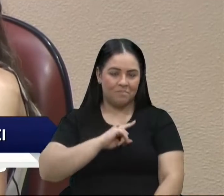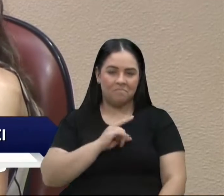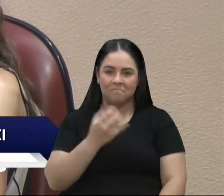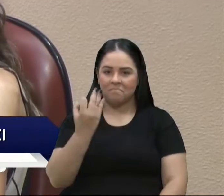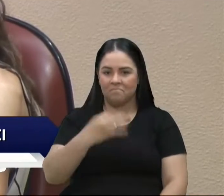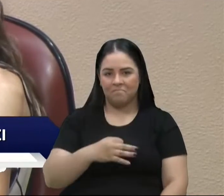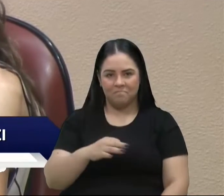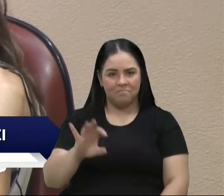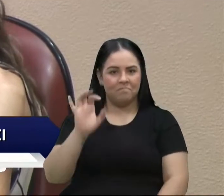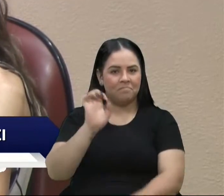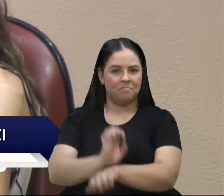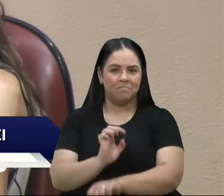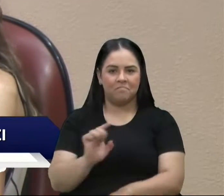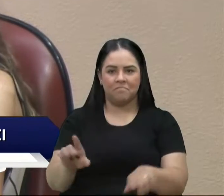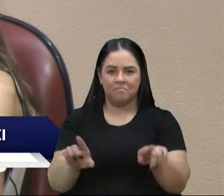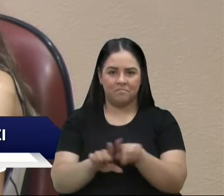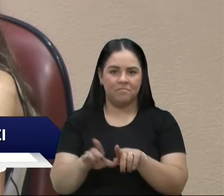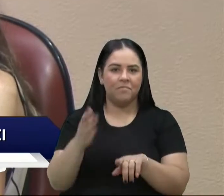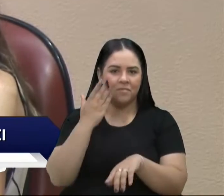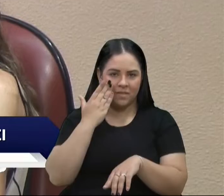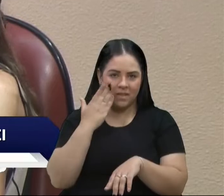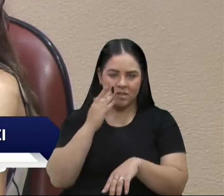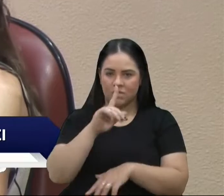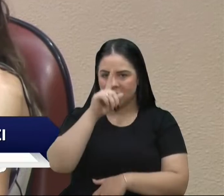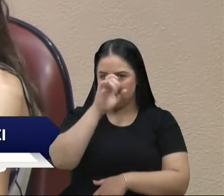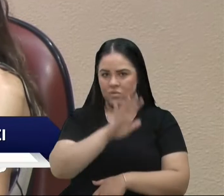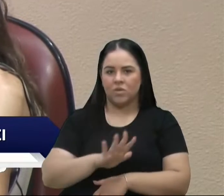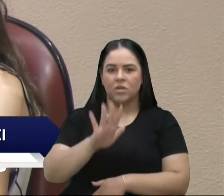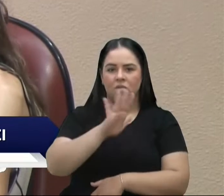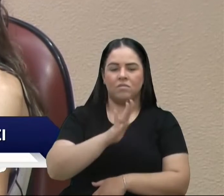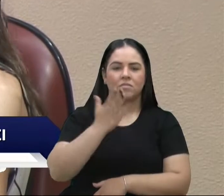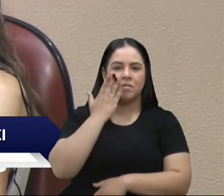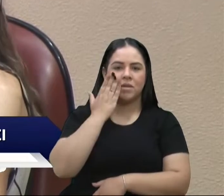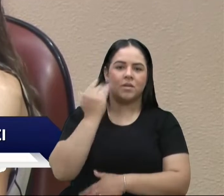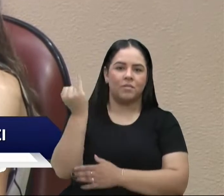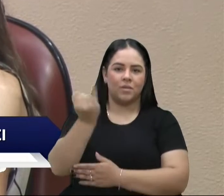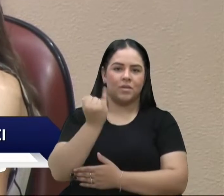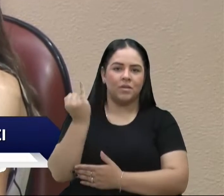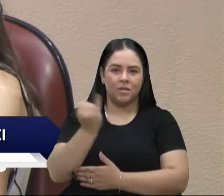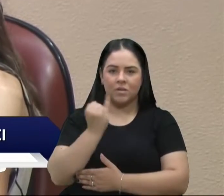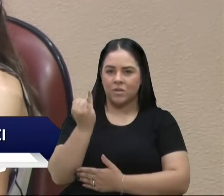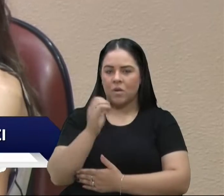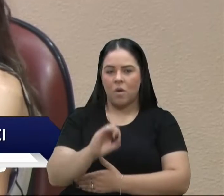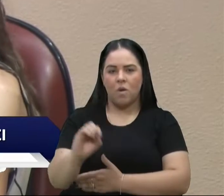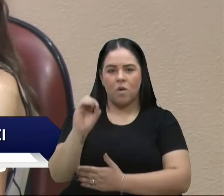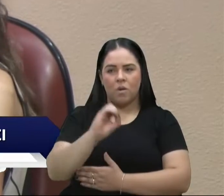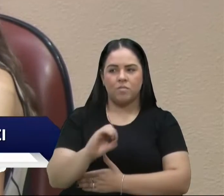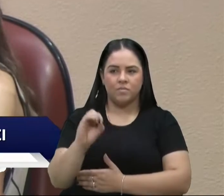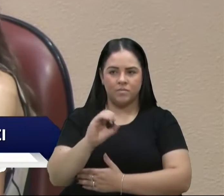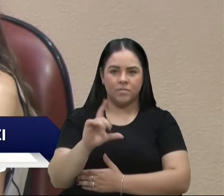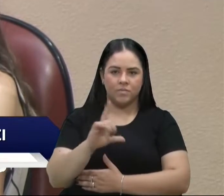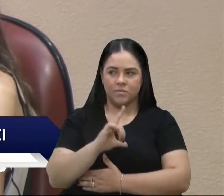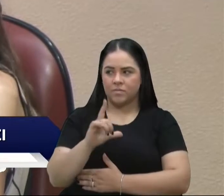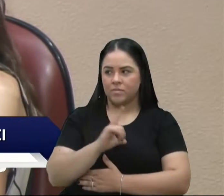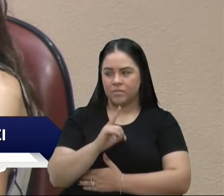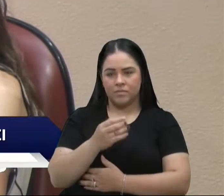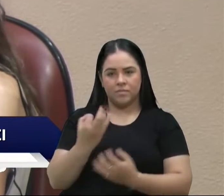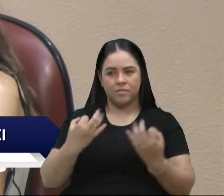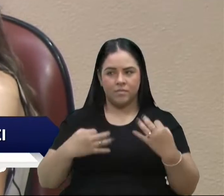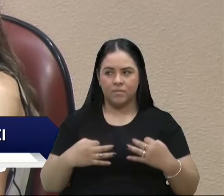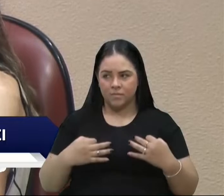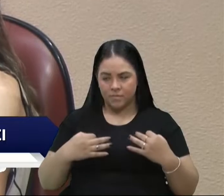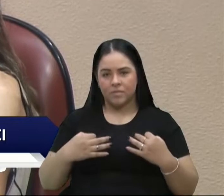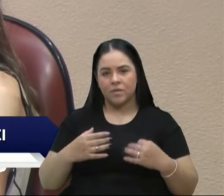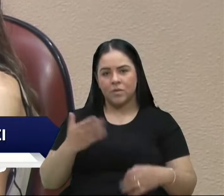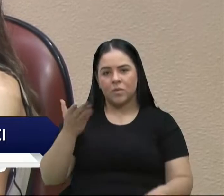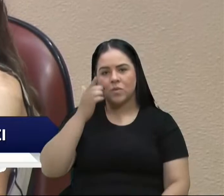certeza, o estado também vai reconhecer no Hospital Geral a importância e a excelência que tem, e tenho convicção de que